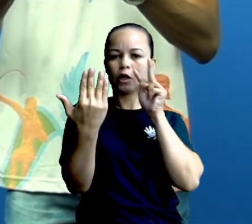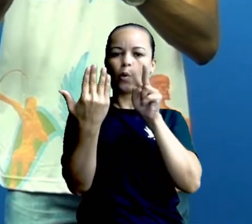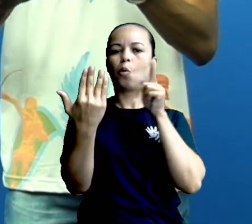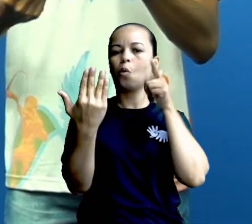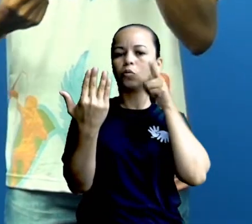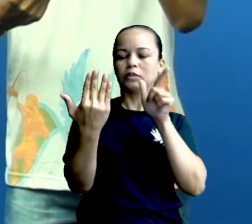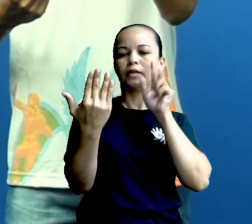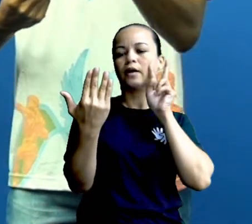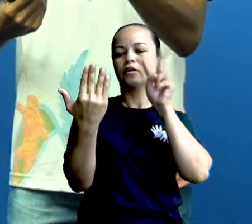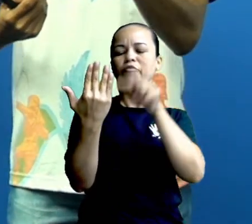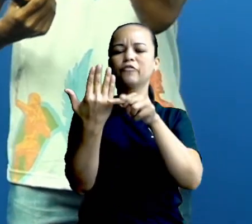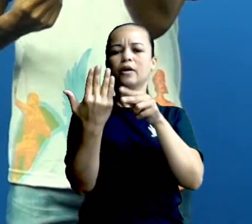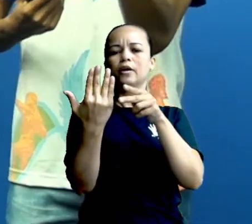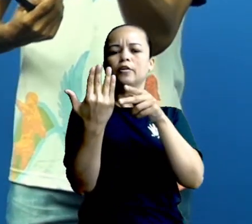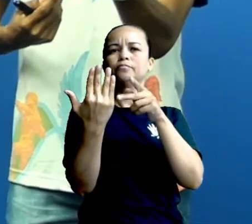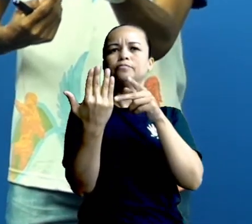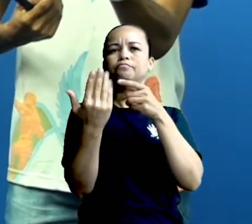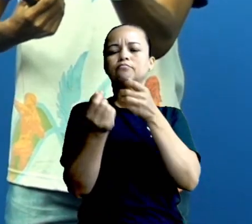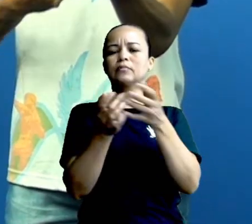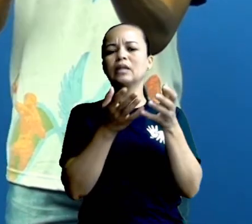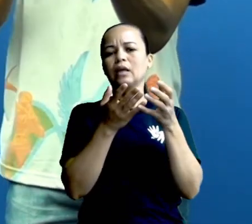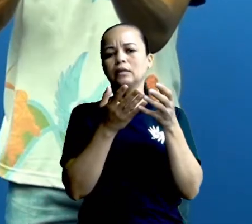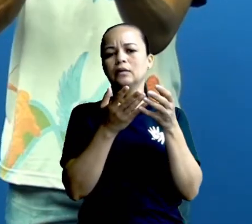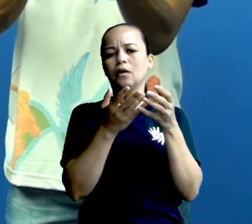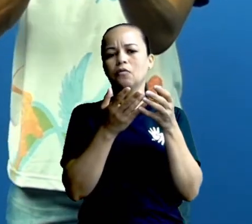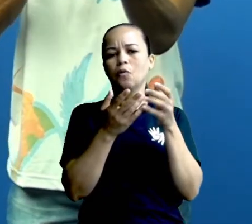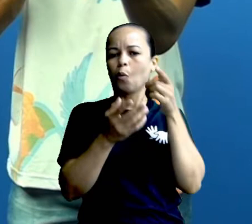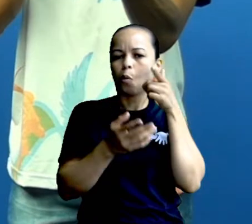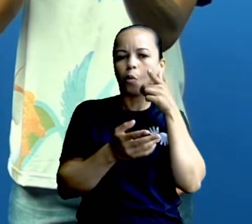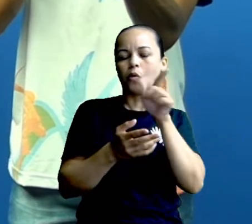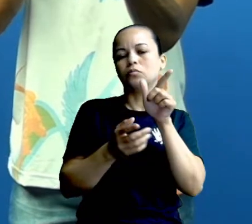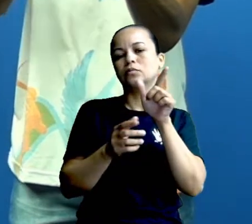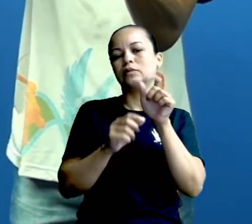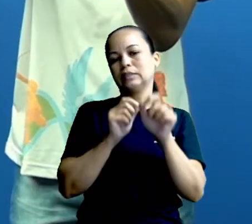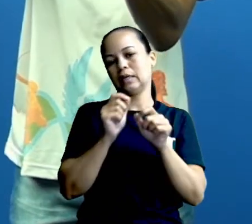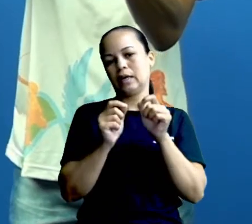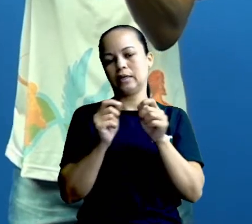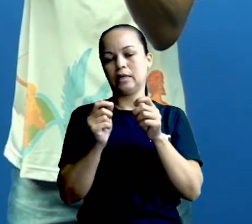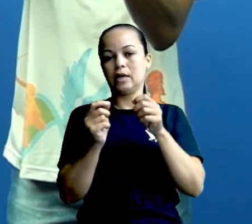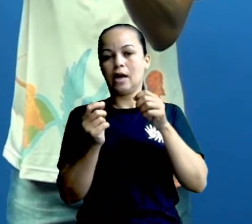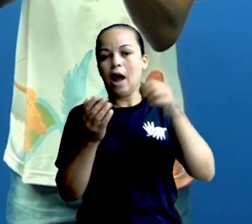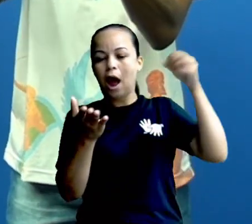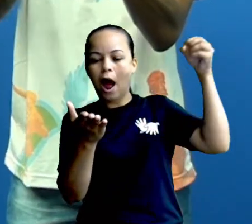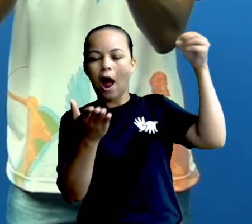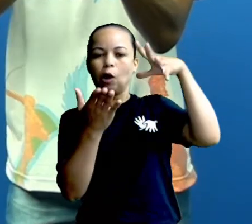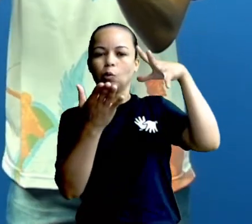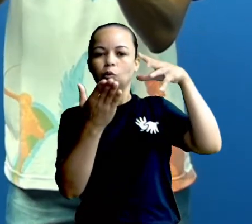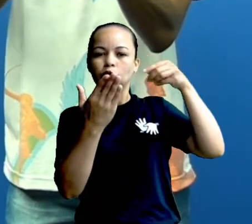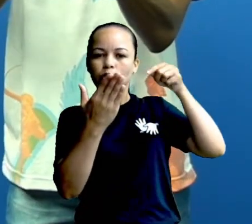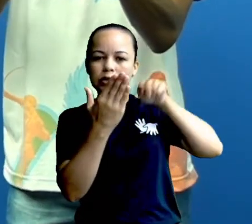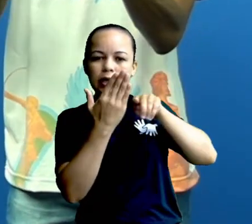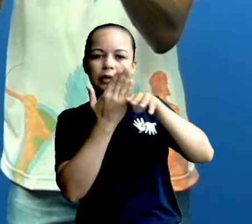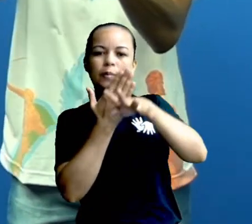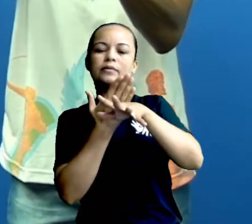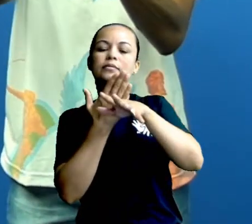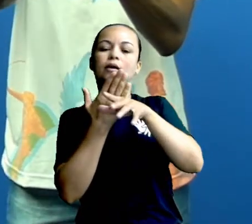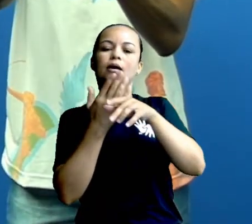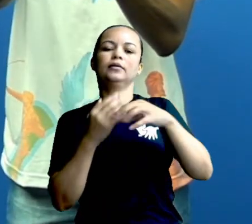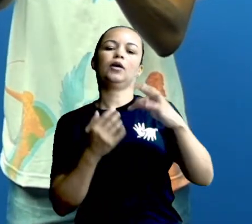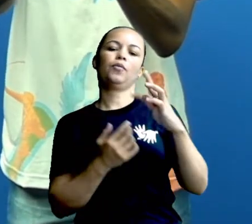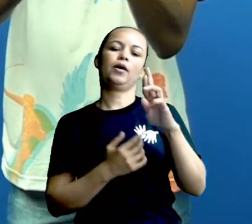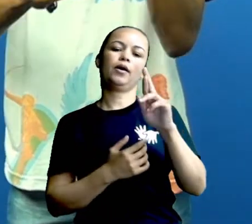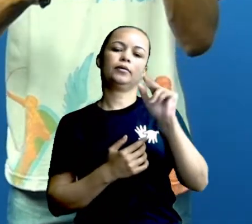lado, tá? Daquele prato, por exemplo, você consegue, a luz consegue passar. Então, é um